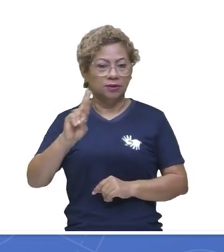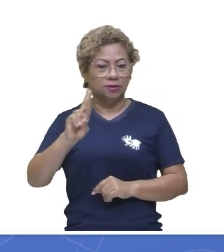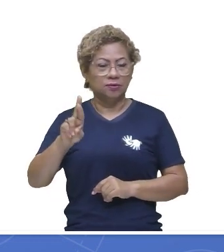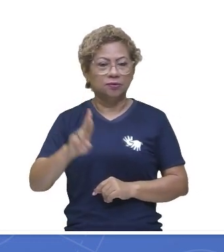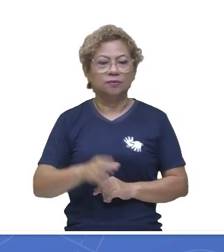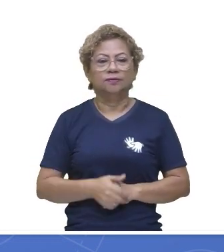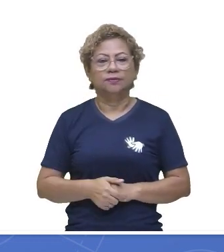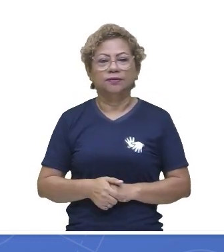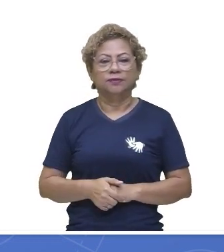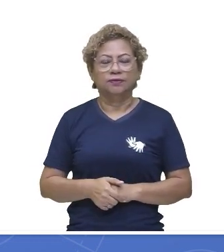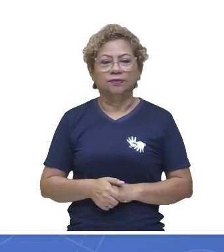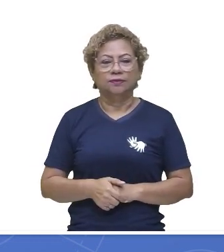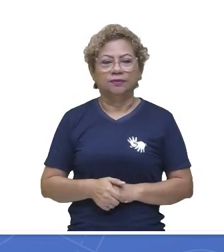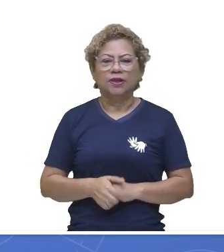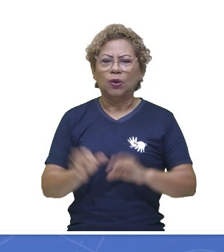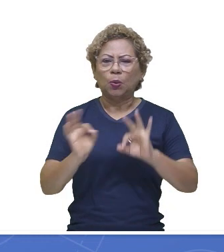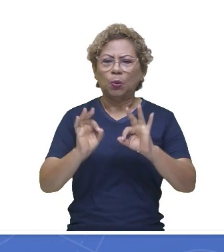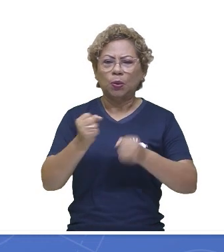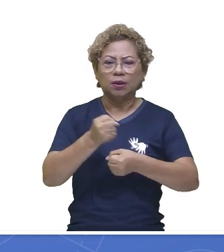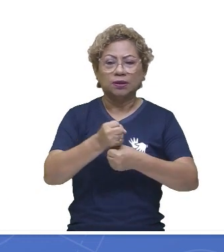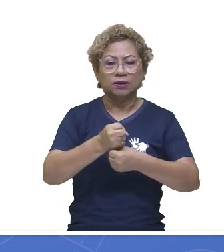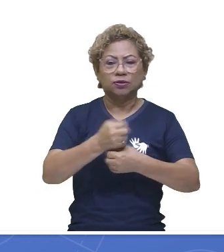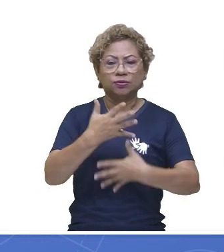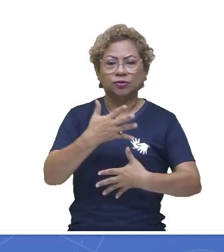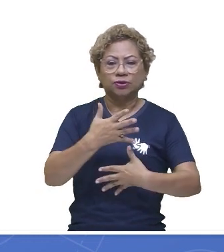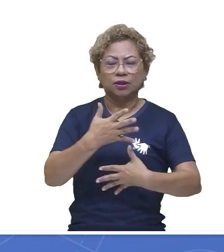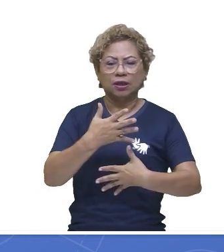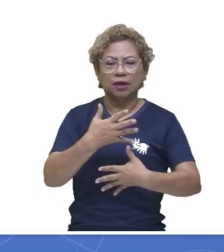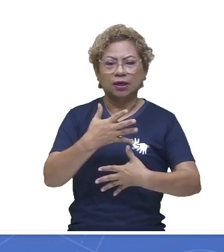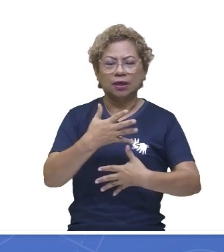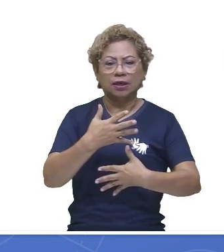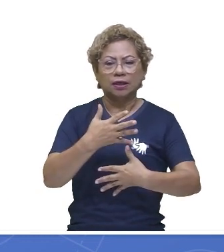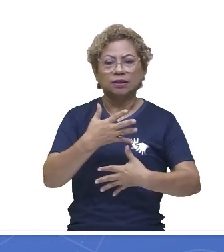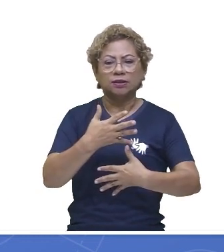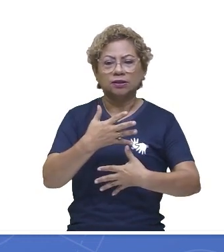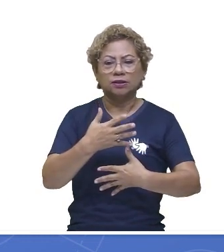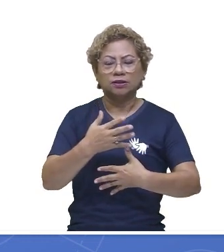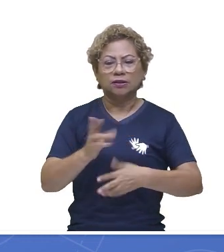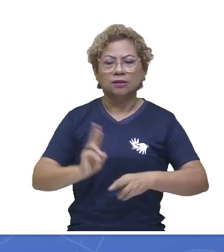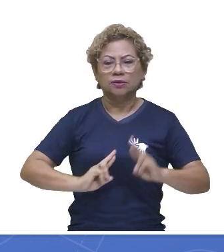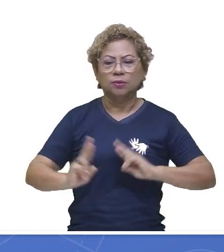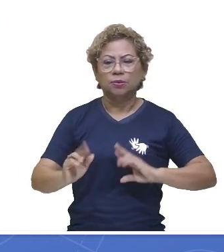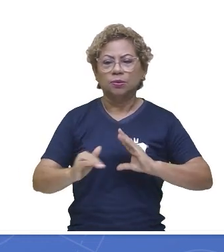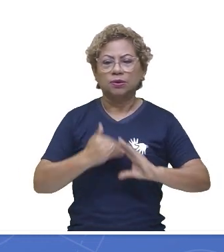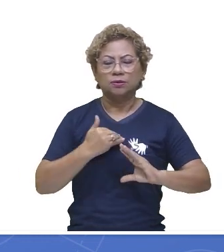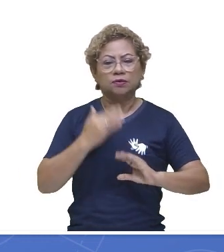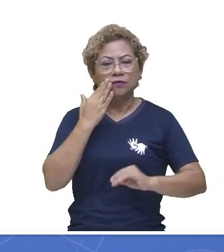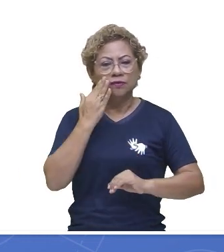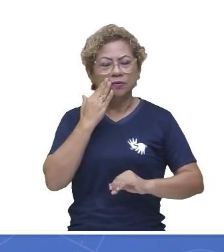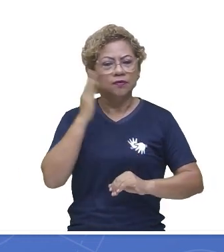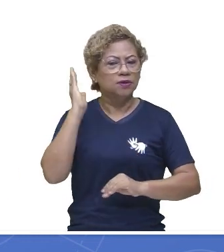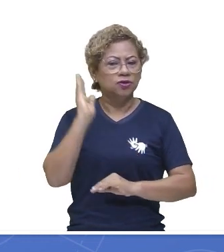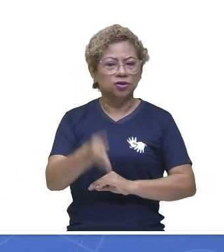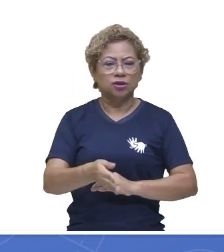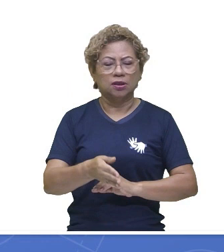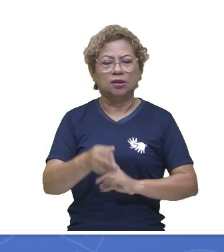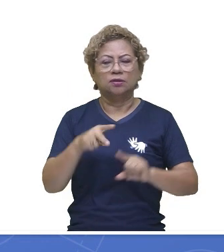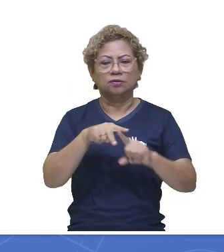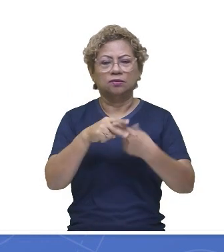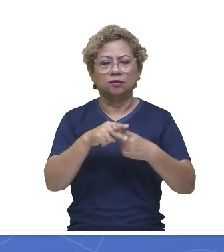que ninguém no chat chegou, não deu tempo, né, de responder a segunda questão. Então vamos aqui direto para a